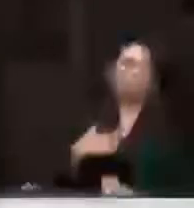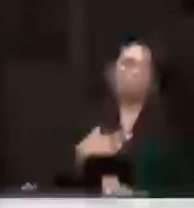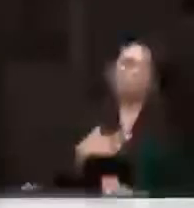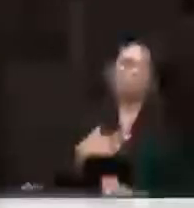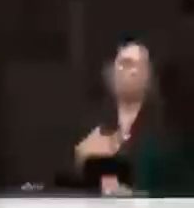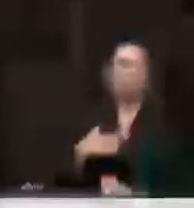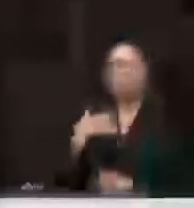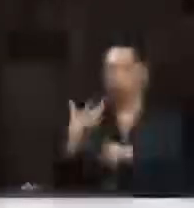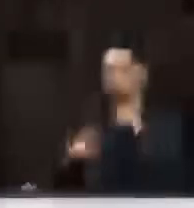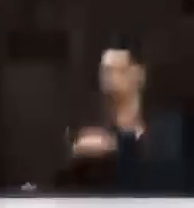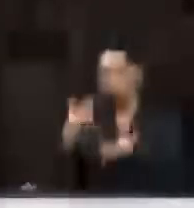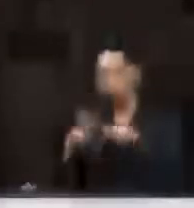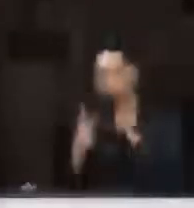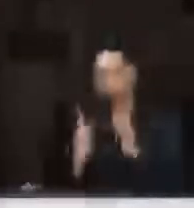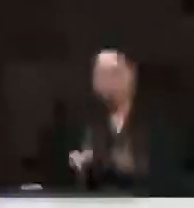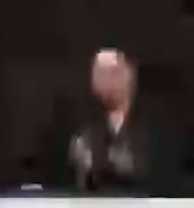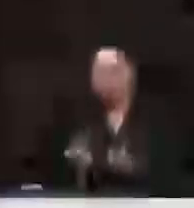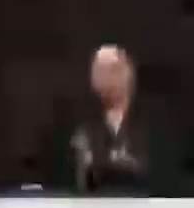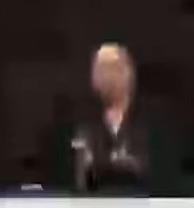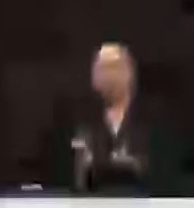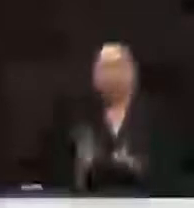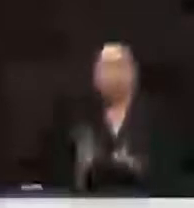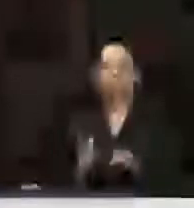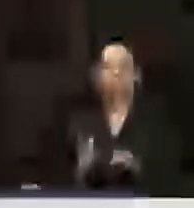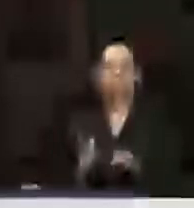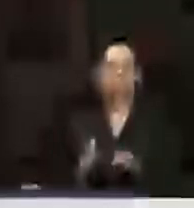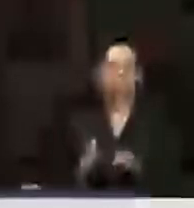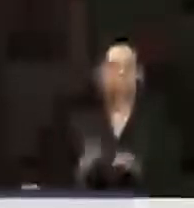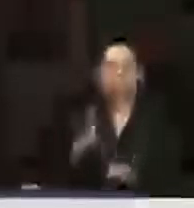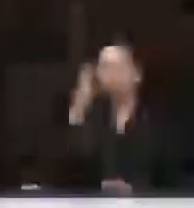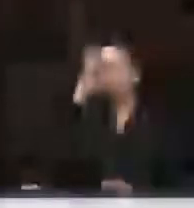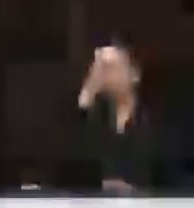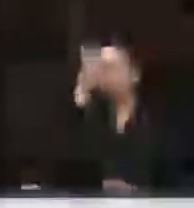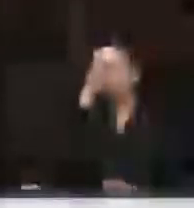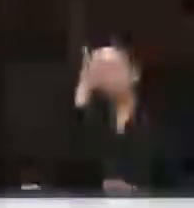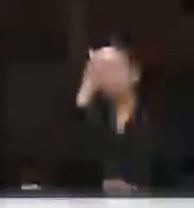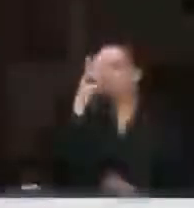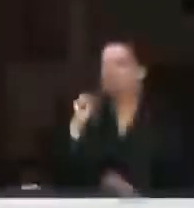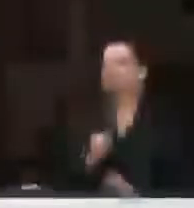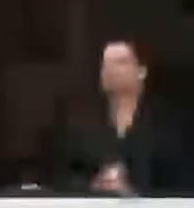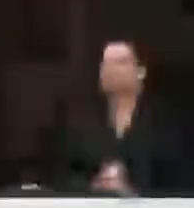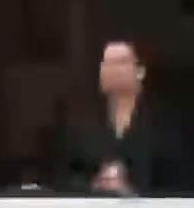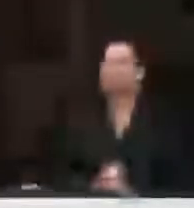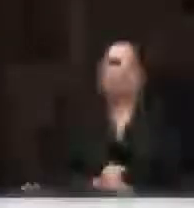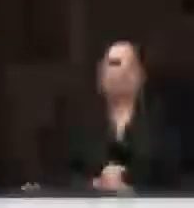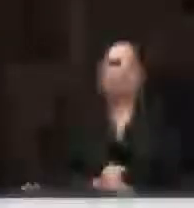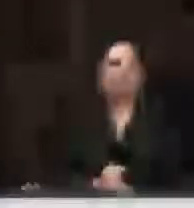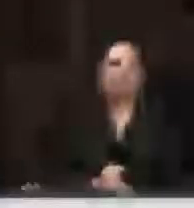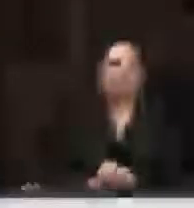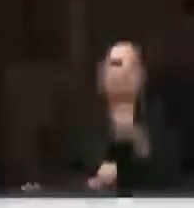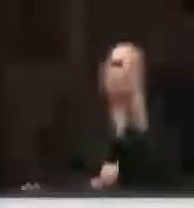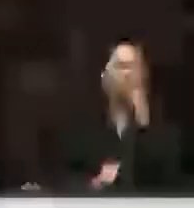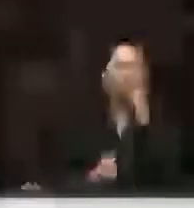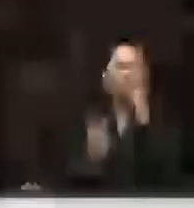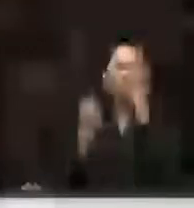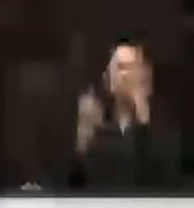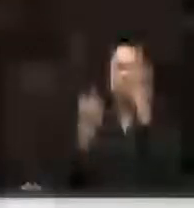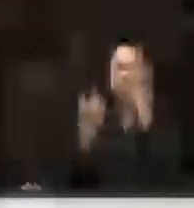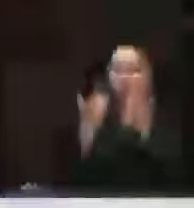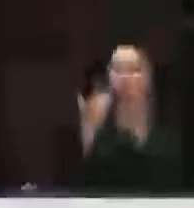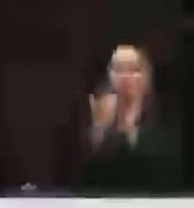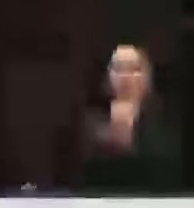trago sempre, senhor presidente, na lembrança, o nome de alguns